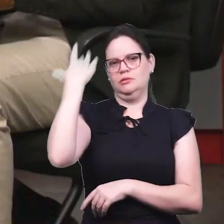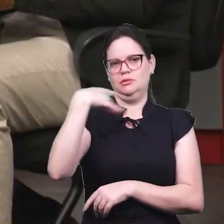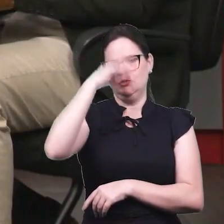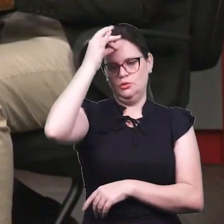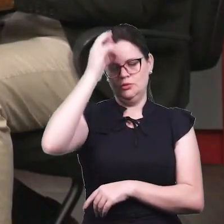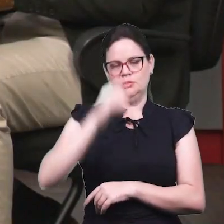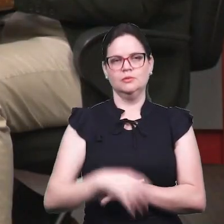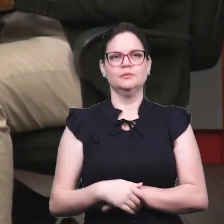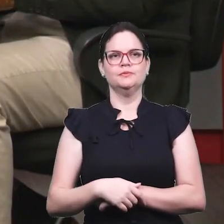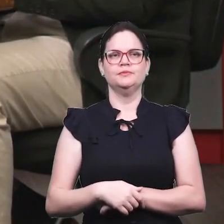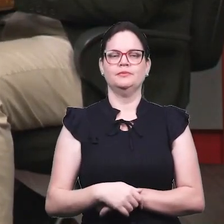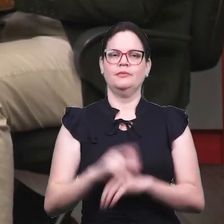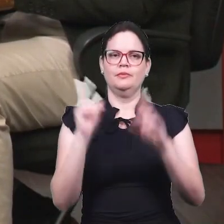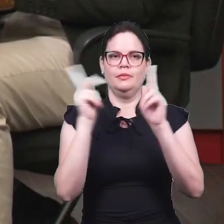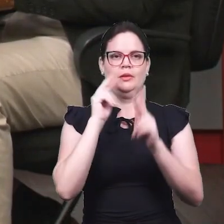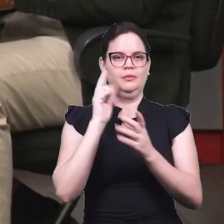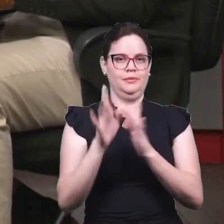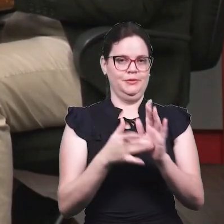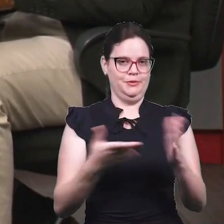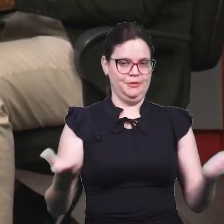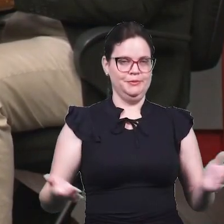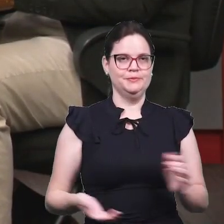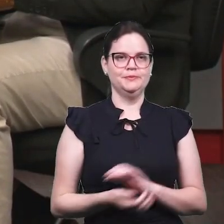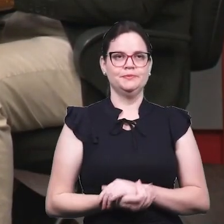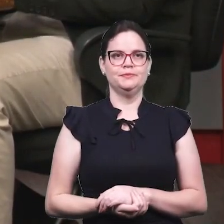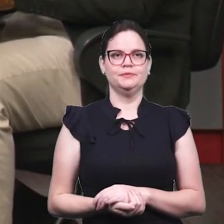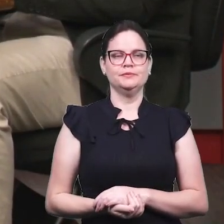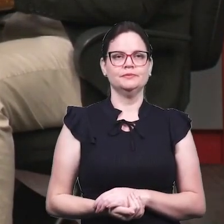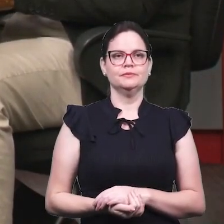Pastor Antônio Carlos. Paz do Senhor a todos.